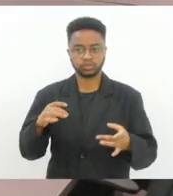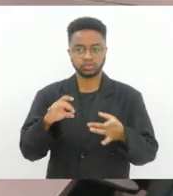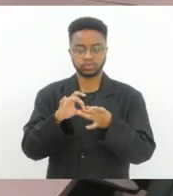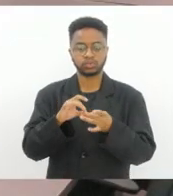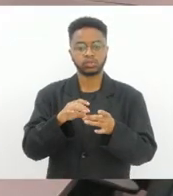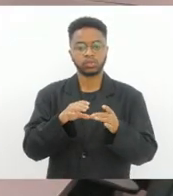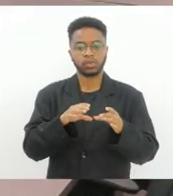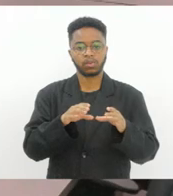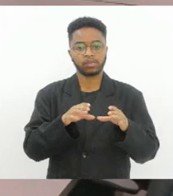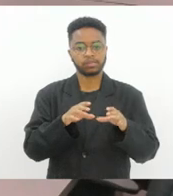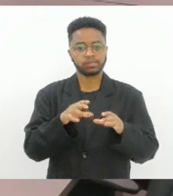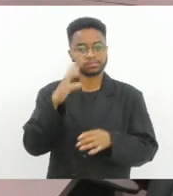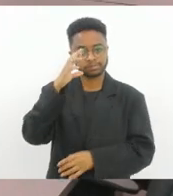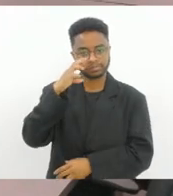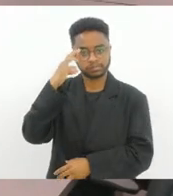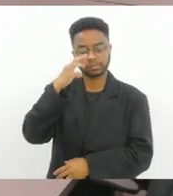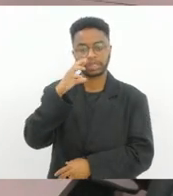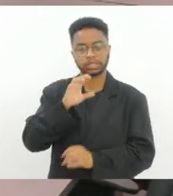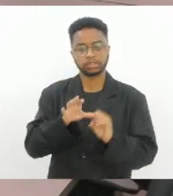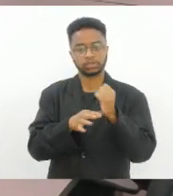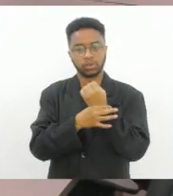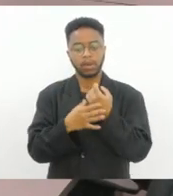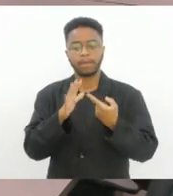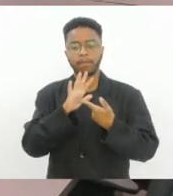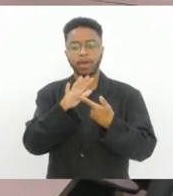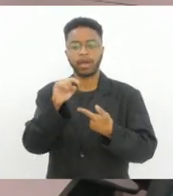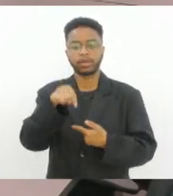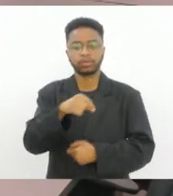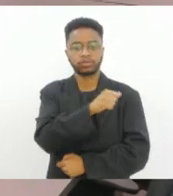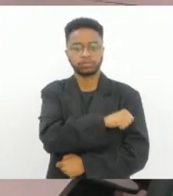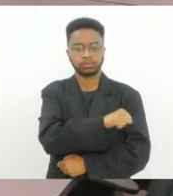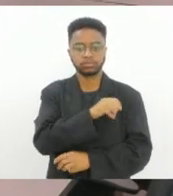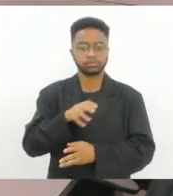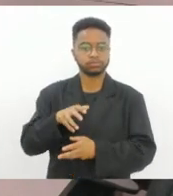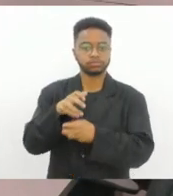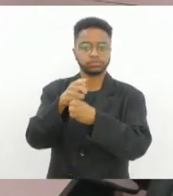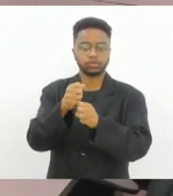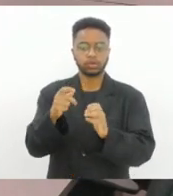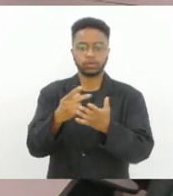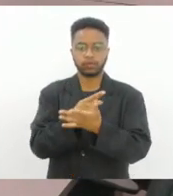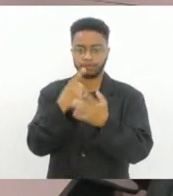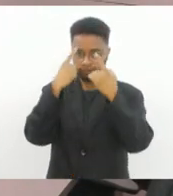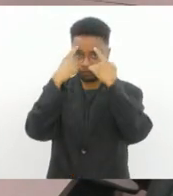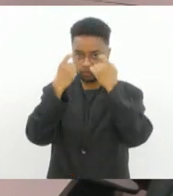Segurança, que apontam que, no Rio de Janeiro, o total de casos de violência contra a mulher